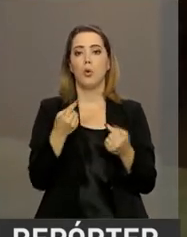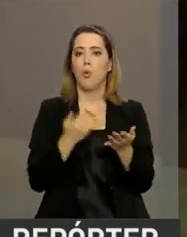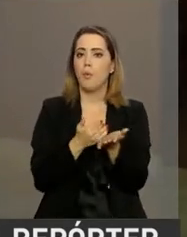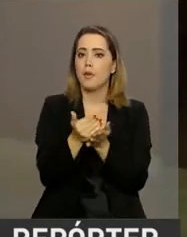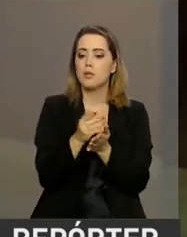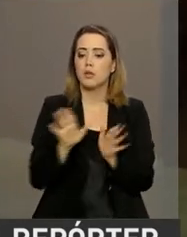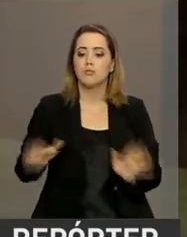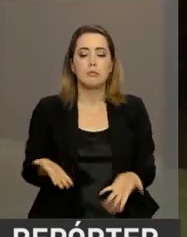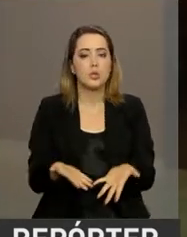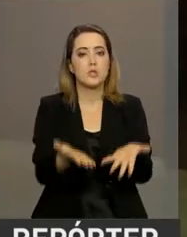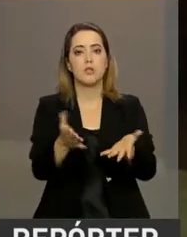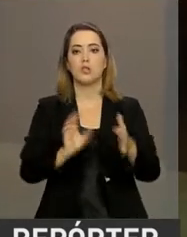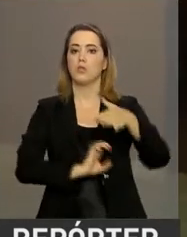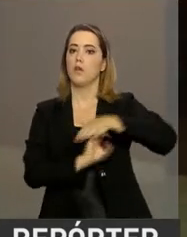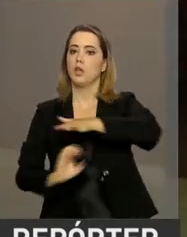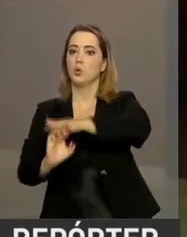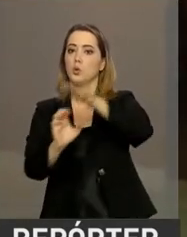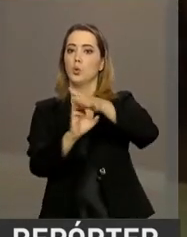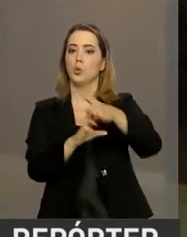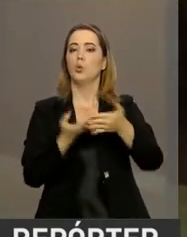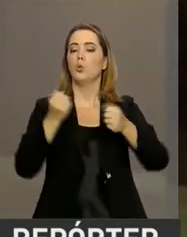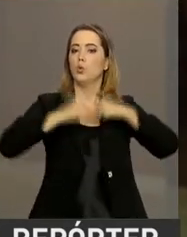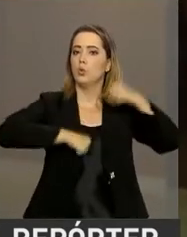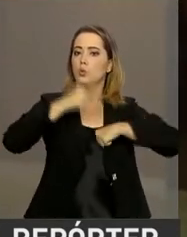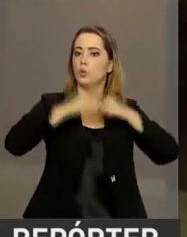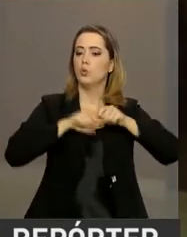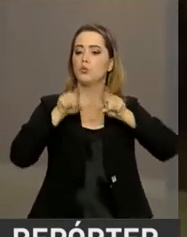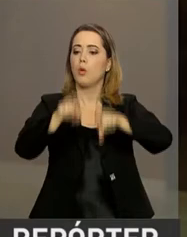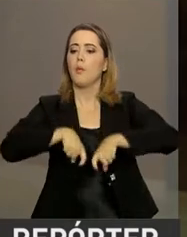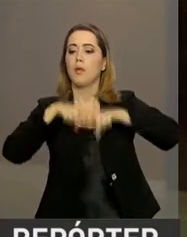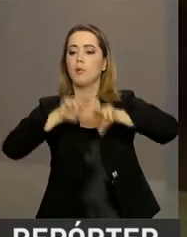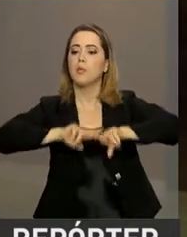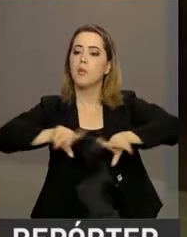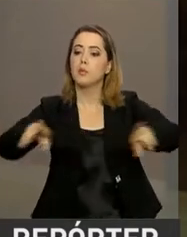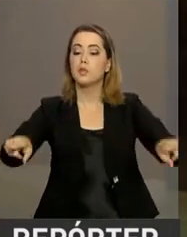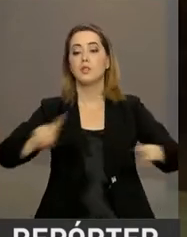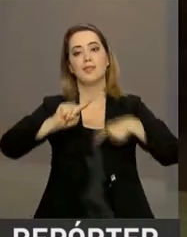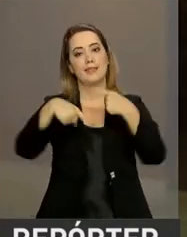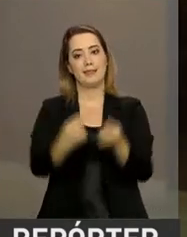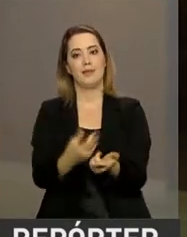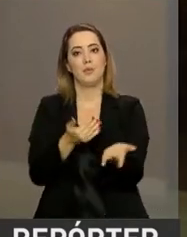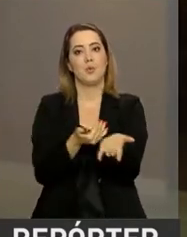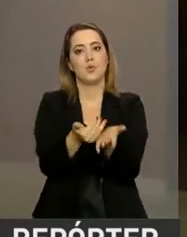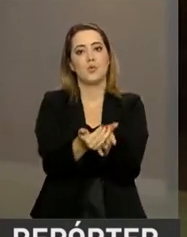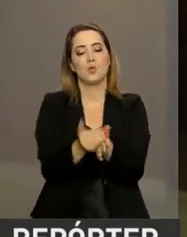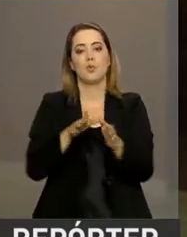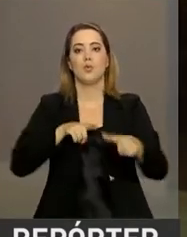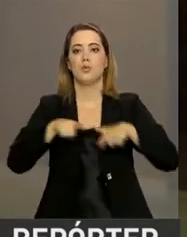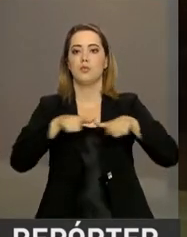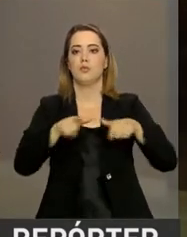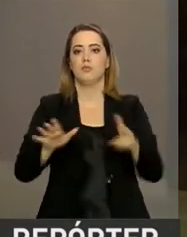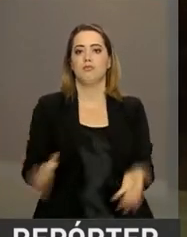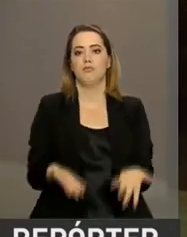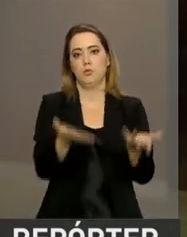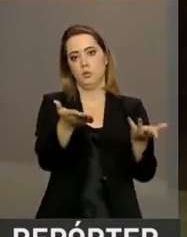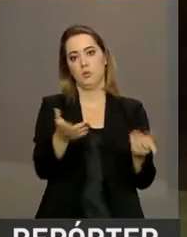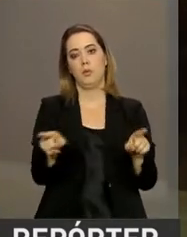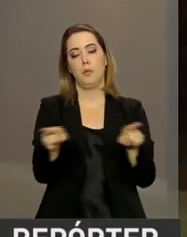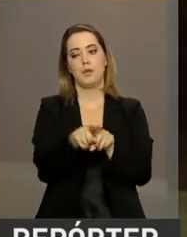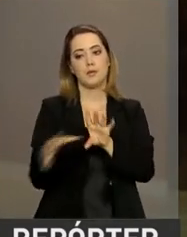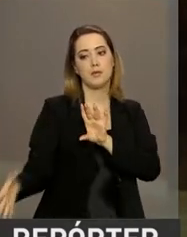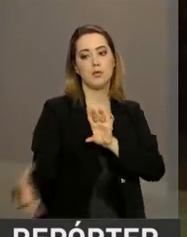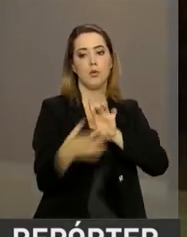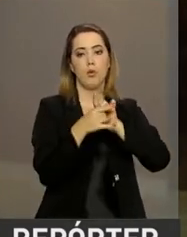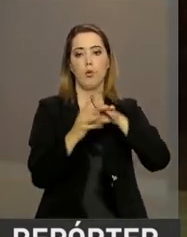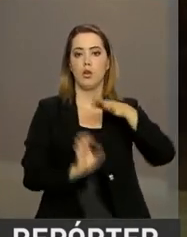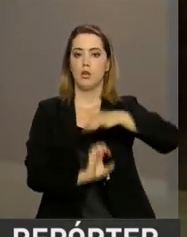incentivar indústria, comércio, serviços e agronegócio, e que governo e iniciativa privada devem caminhar juntos para